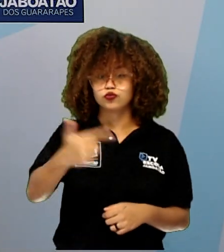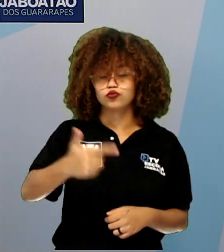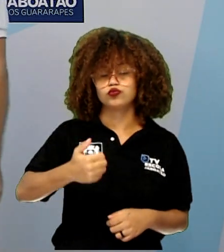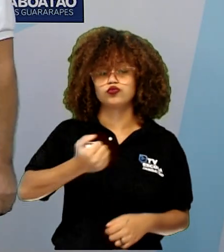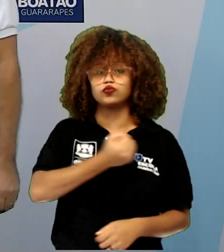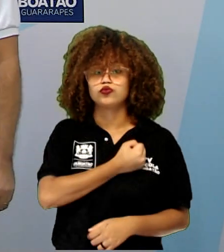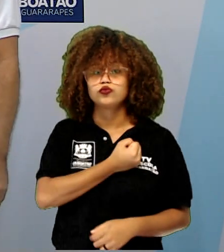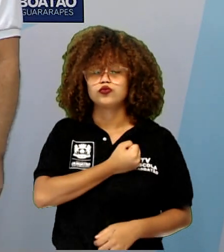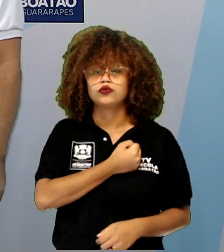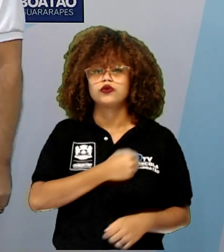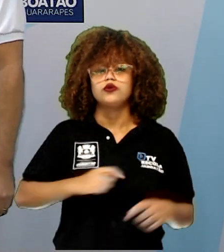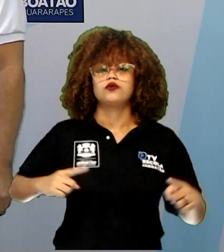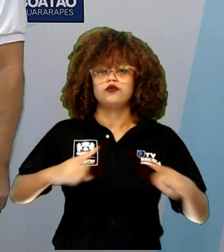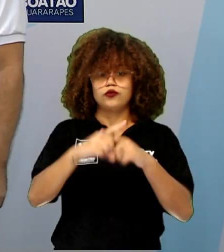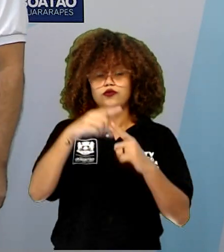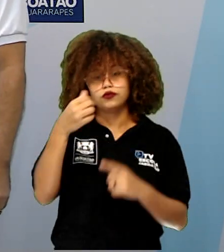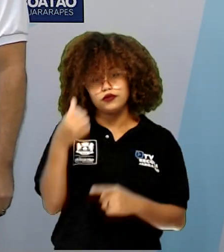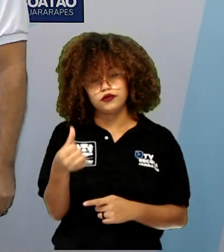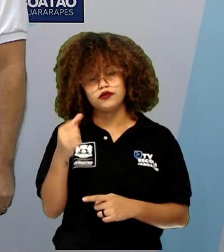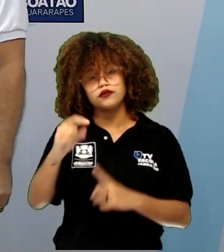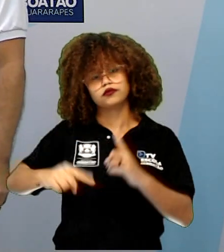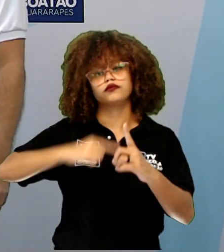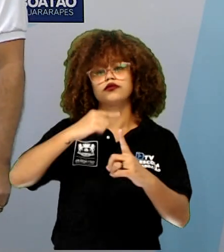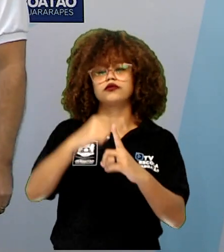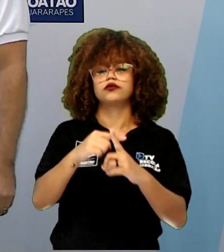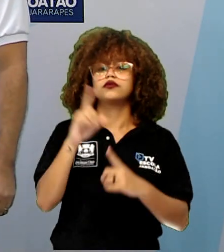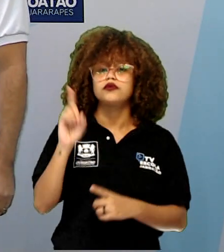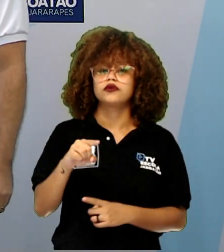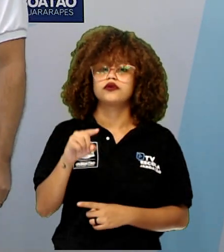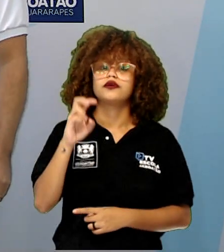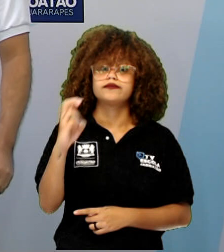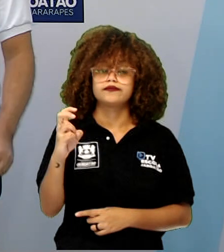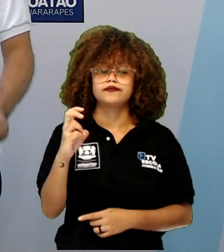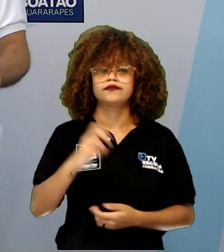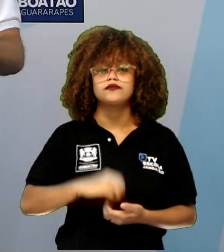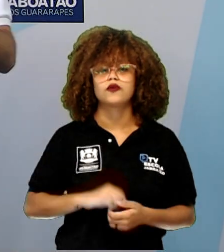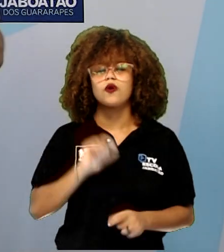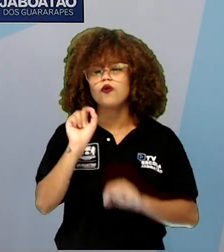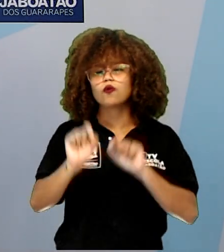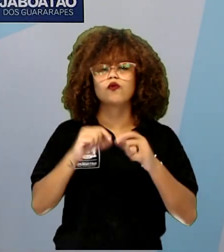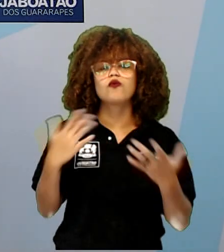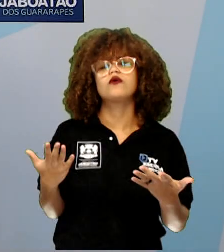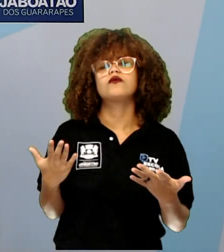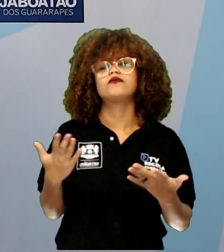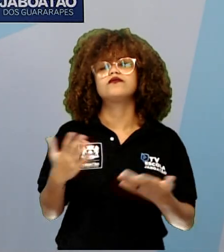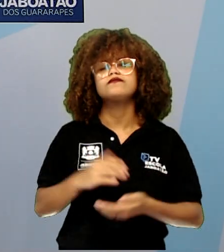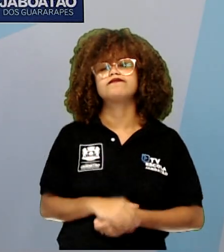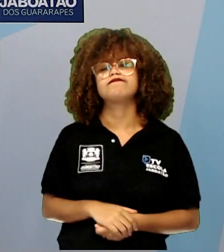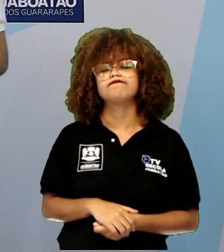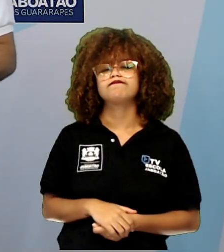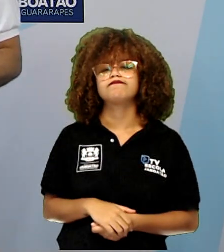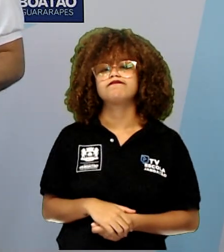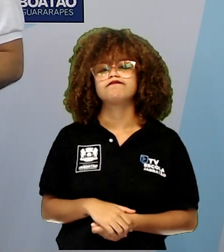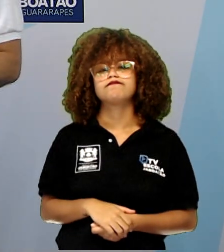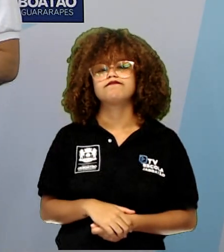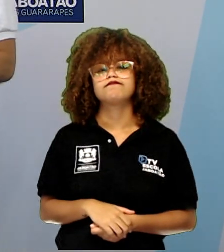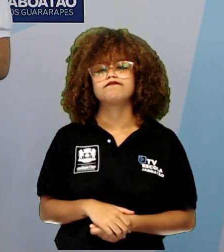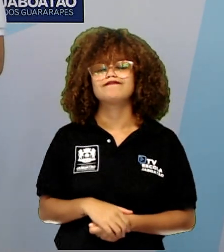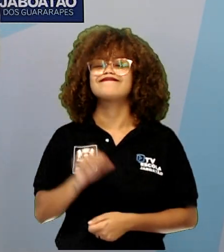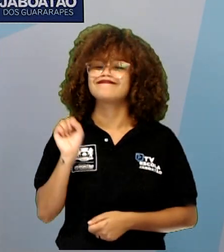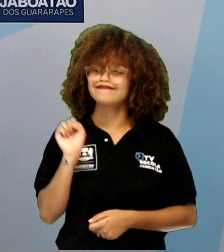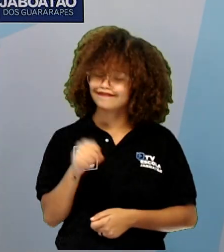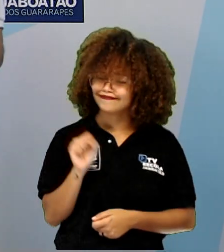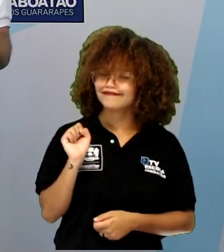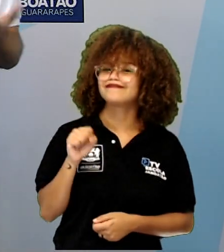produto de 6 e a soma de cinco quais são eles é isso